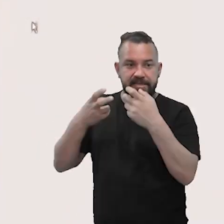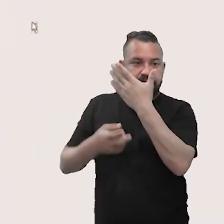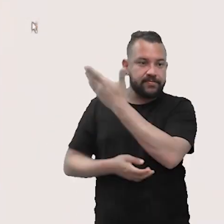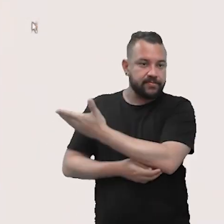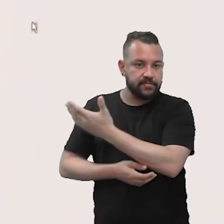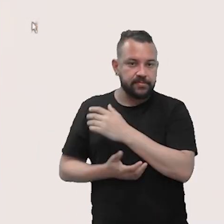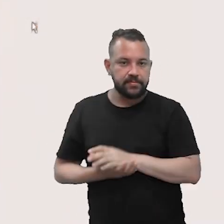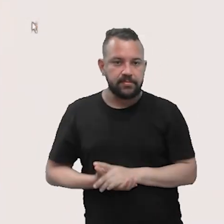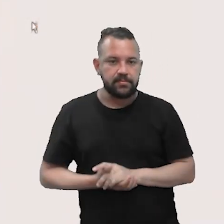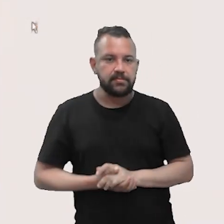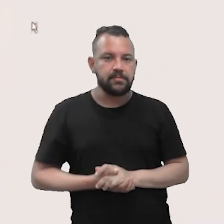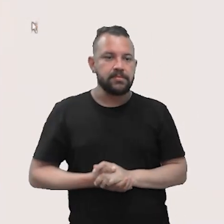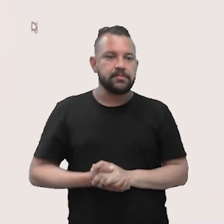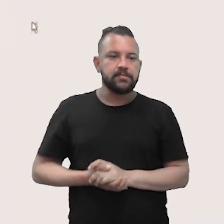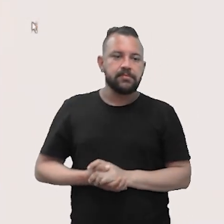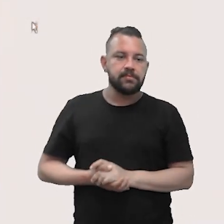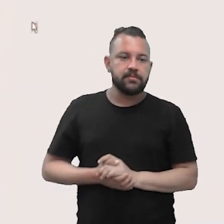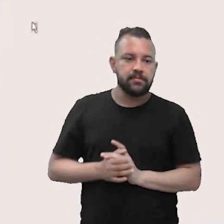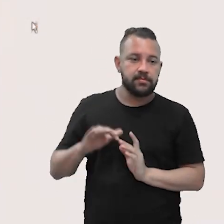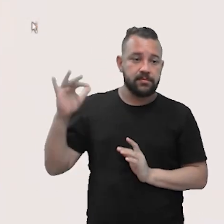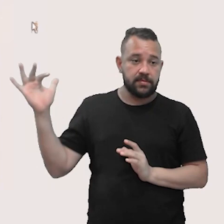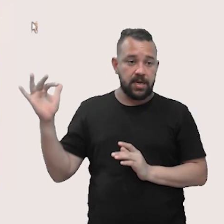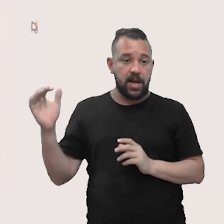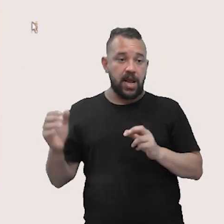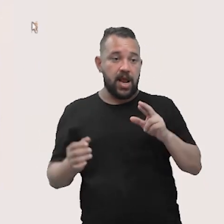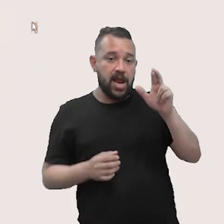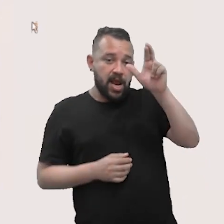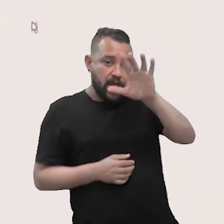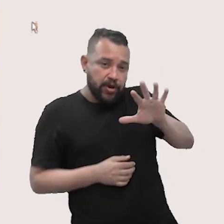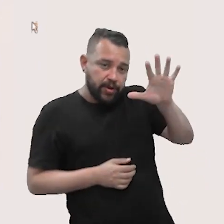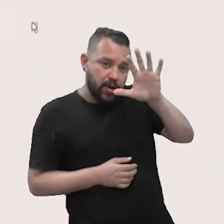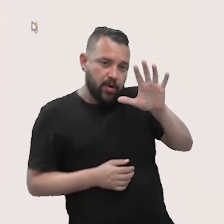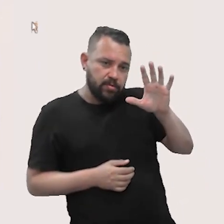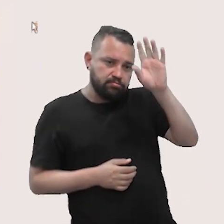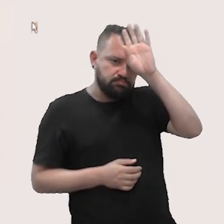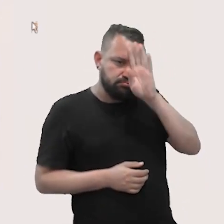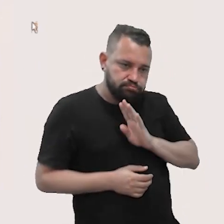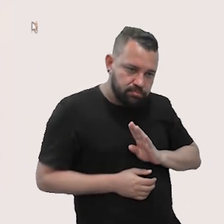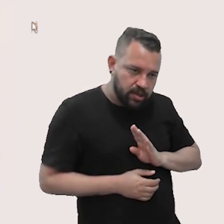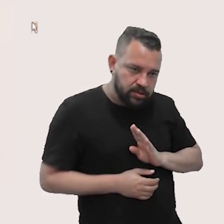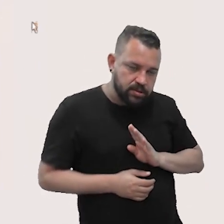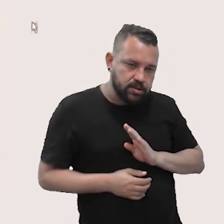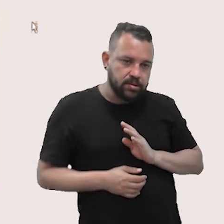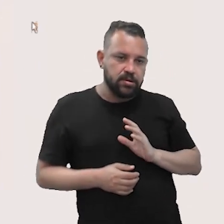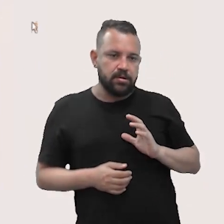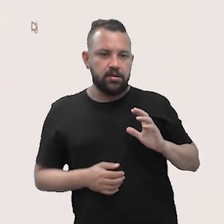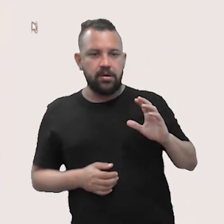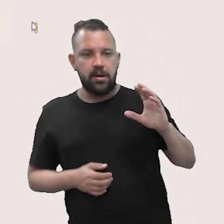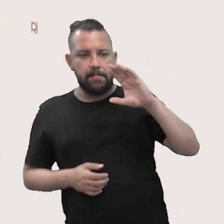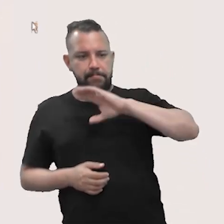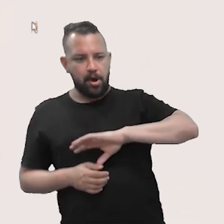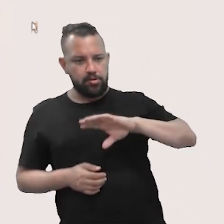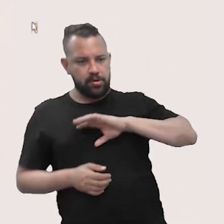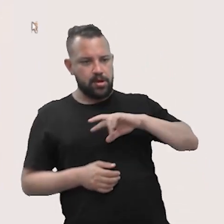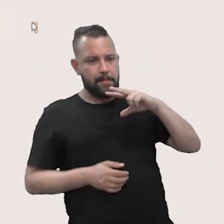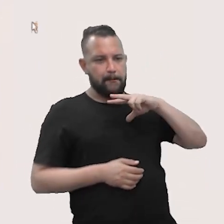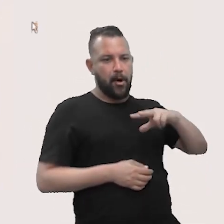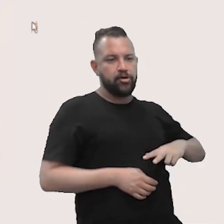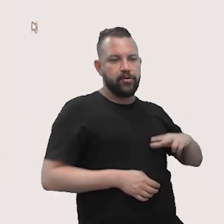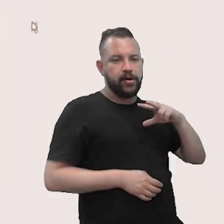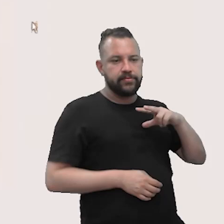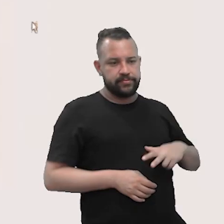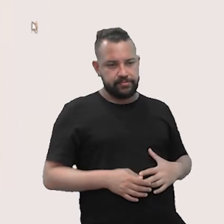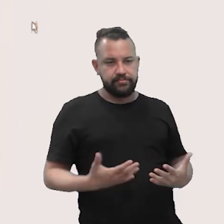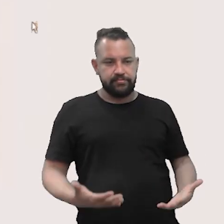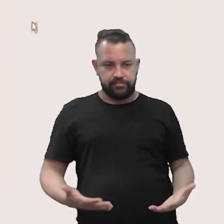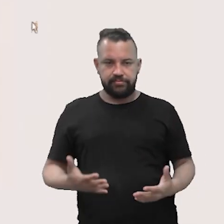para você. O exemplo de regionalismo, né? A gente vou fazer uma comparação com o português falado no Brasil e o português